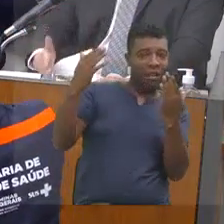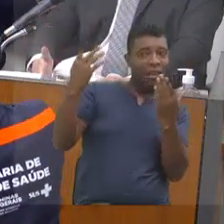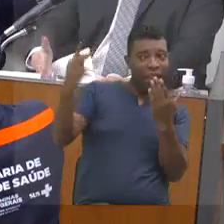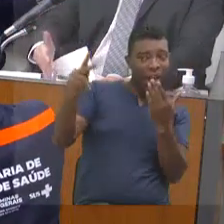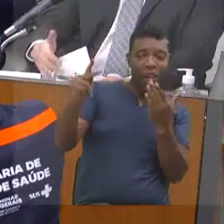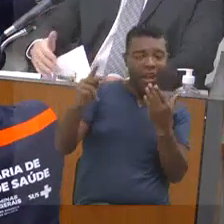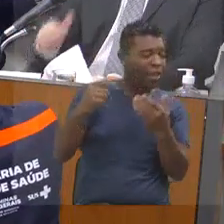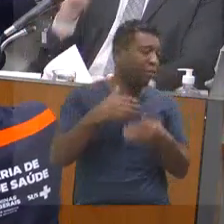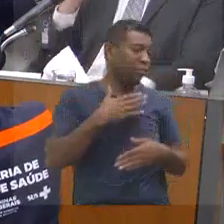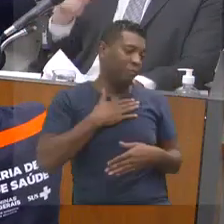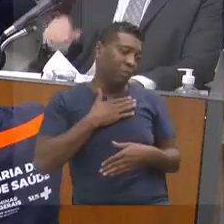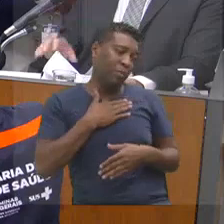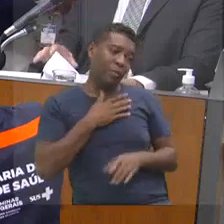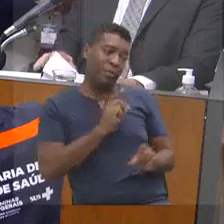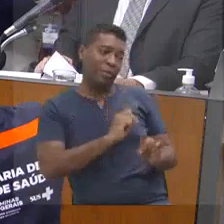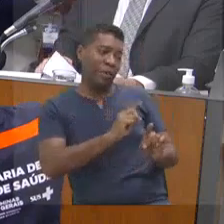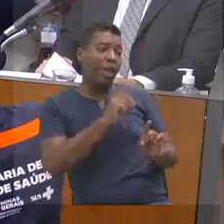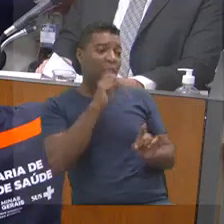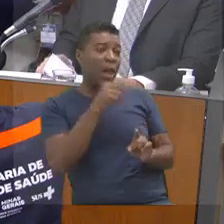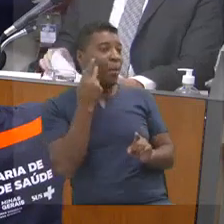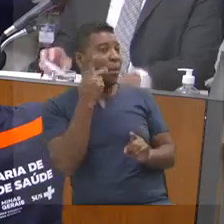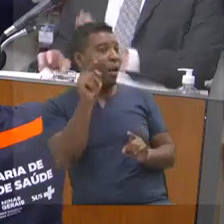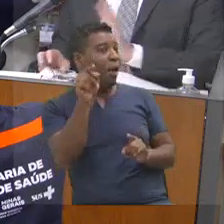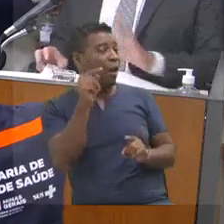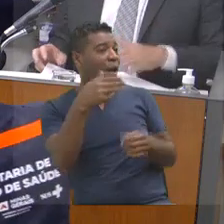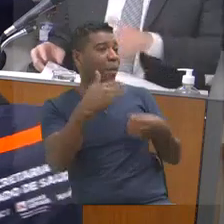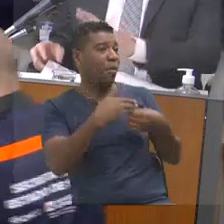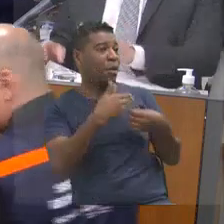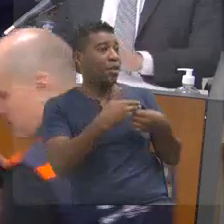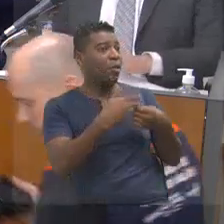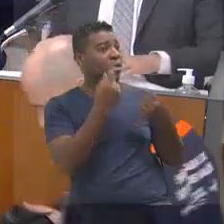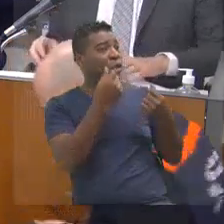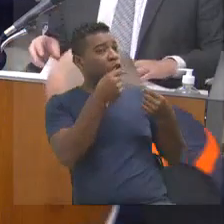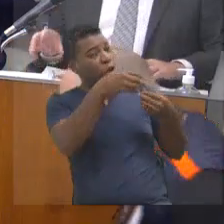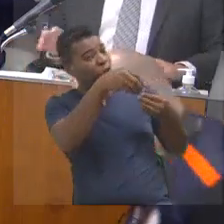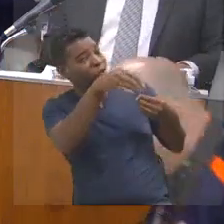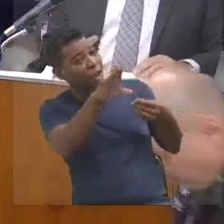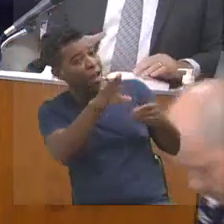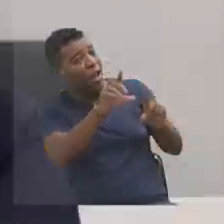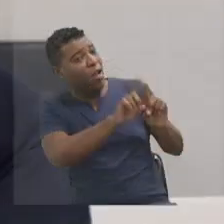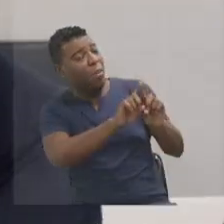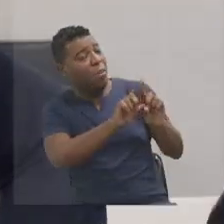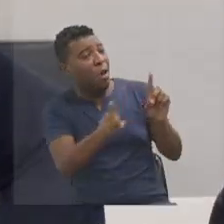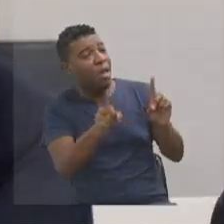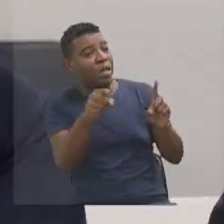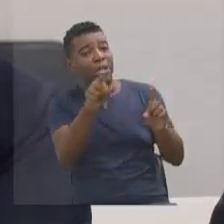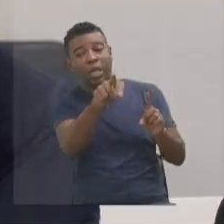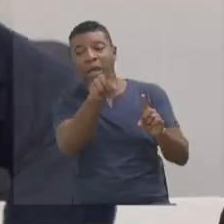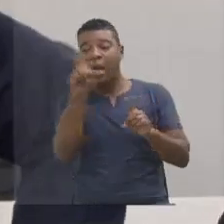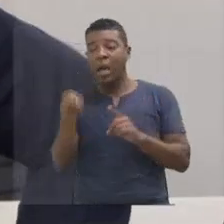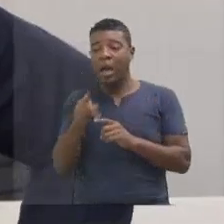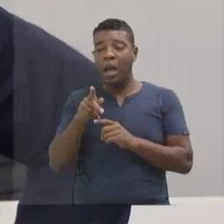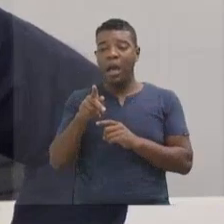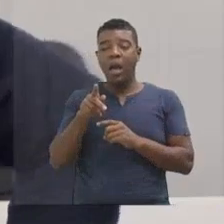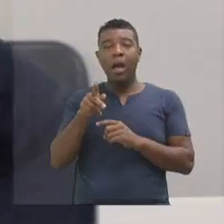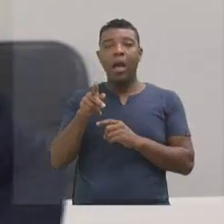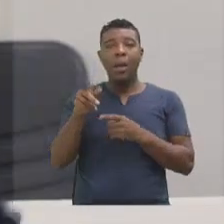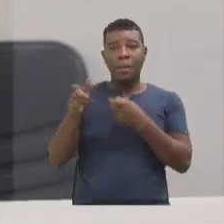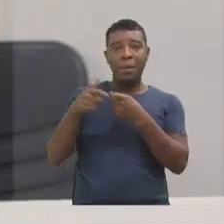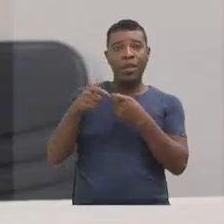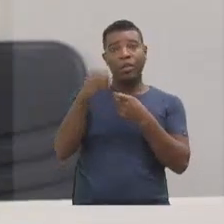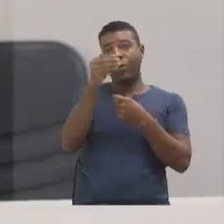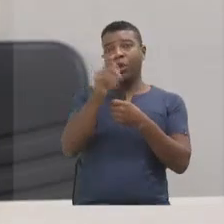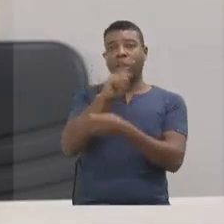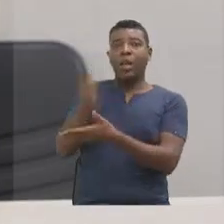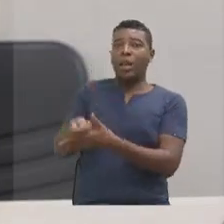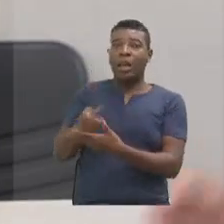vai o dinheiro para lá não vai para o prestador Isso aí é um orgulho grande nosso e é importante só lembrar do valor